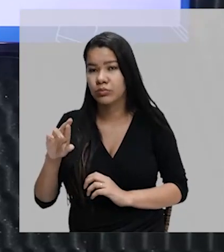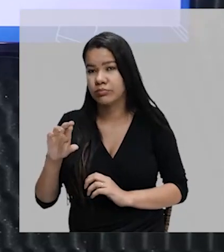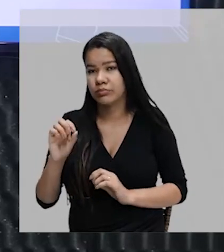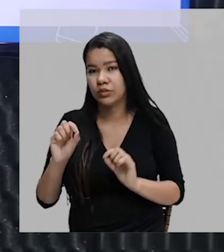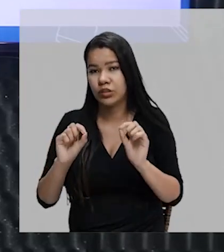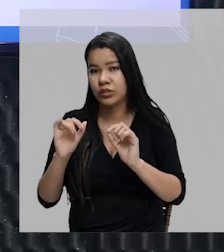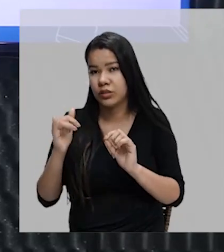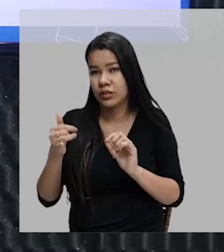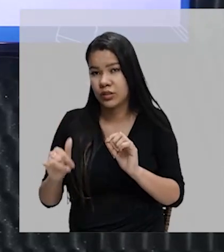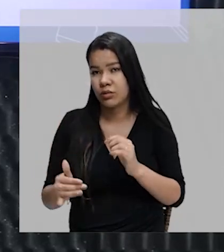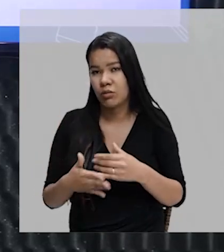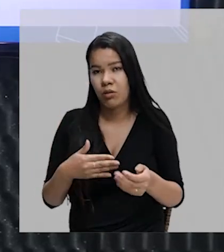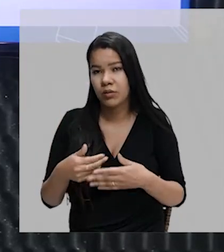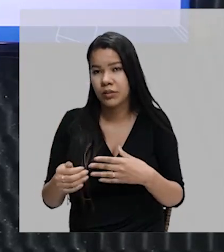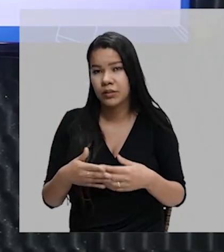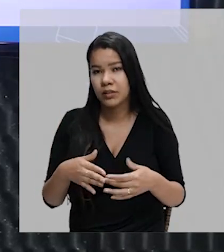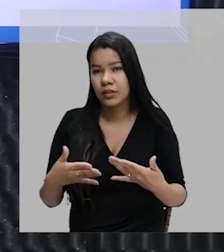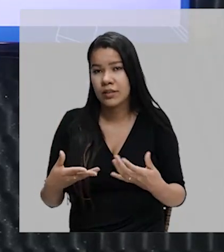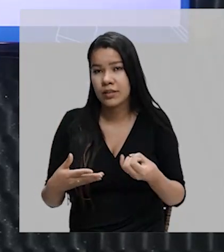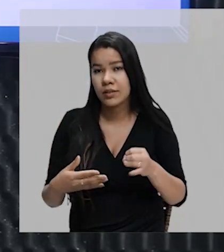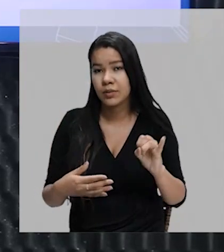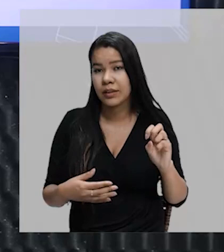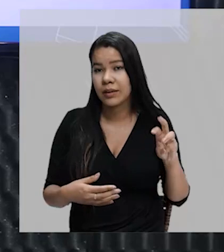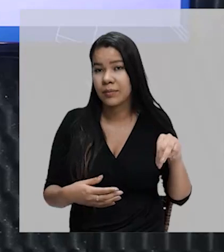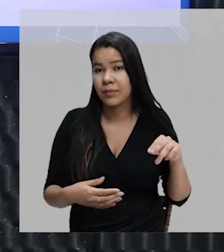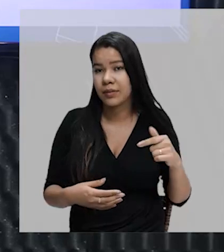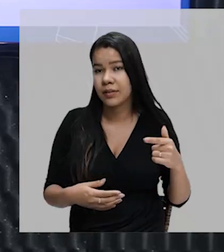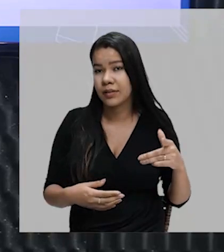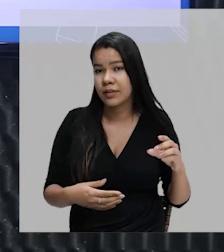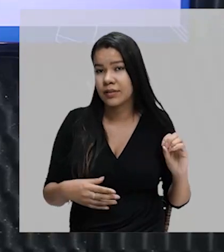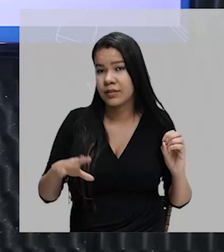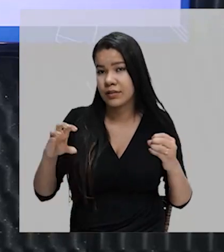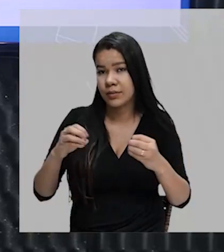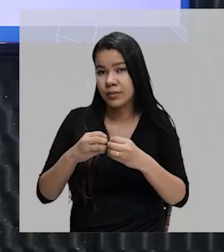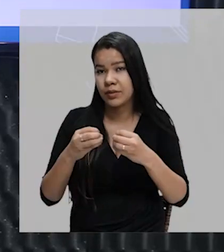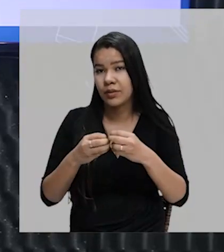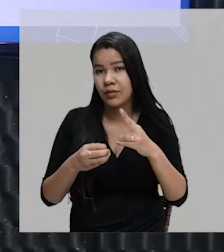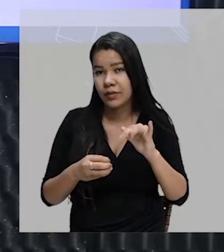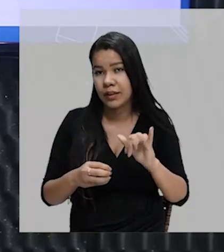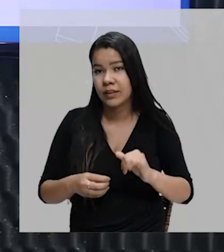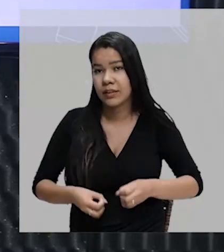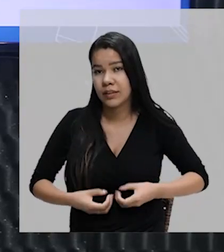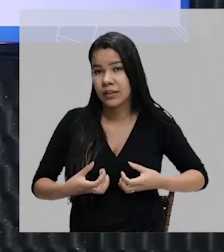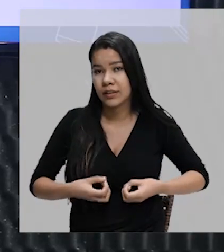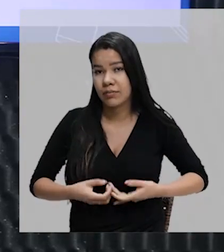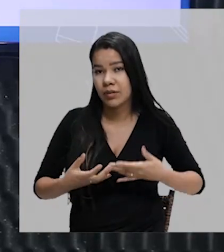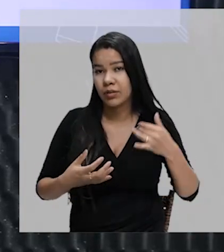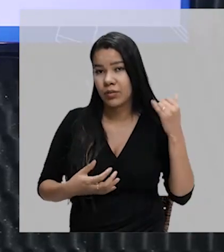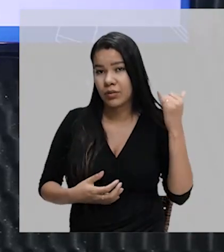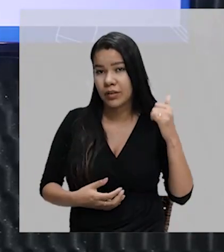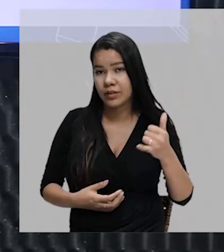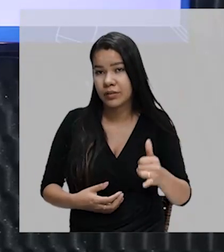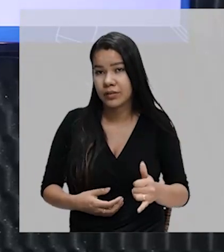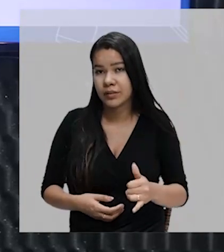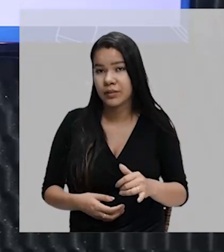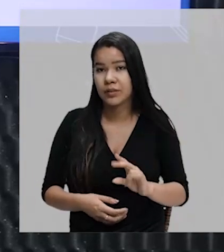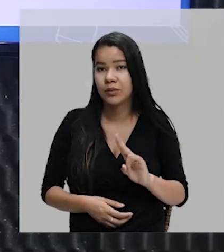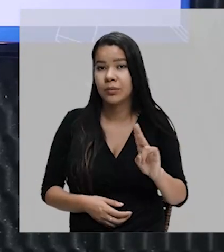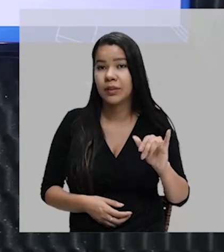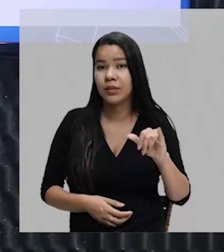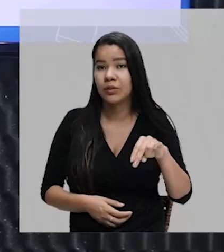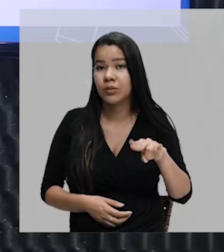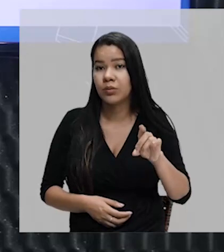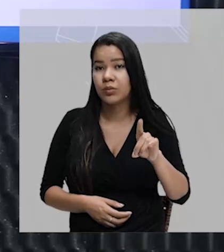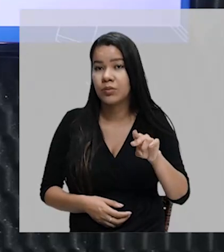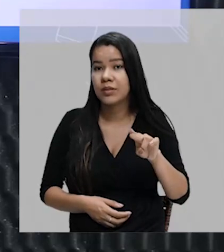aproxima desse condutor, tá certo? Vai ser gerada ali uma corrente elétrica, né? Uma corrente elétrica nós chamamos de corrente induzida, tá ok?